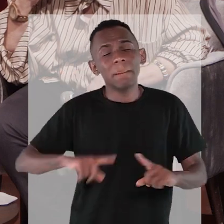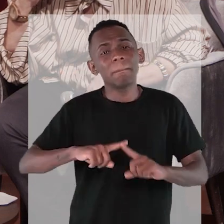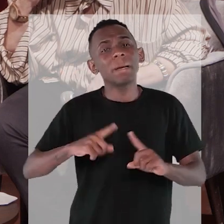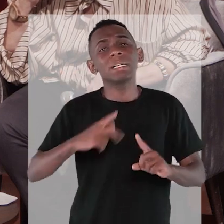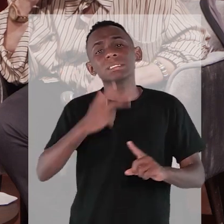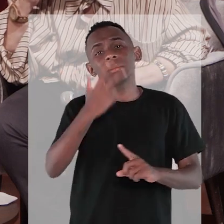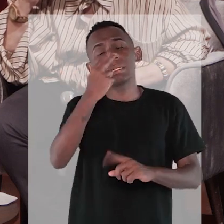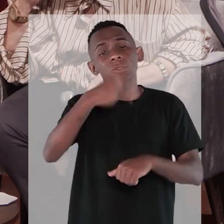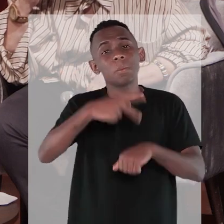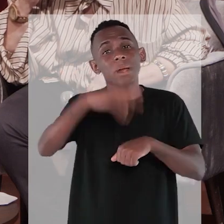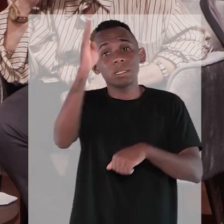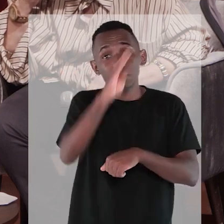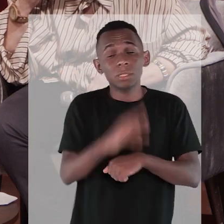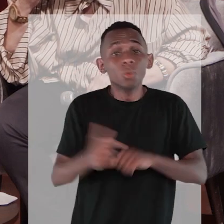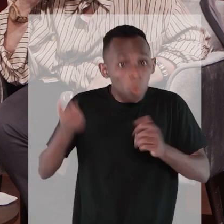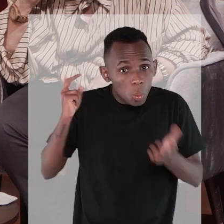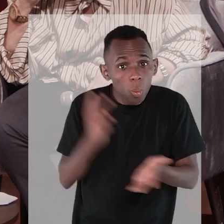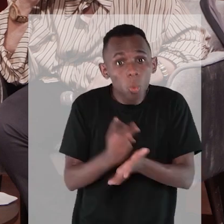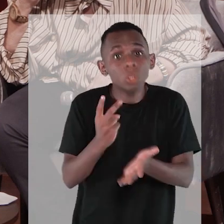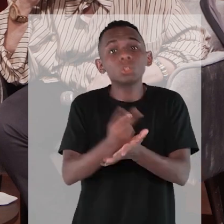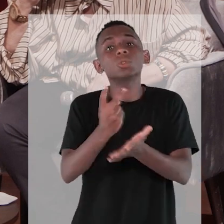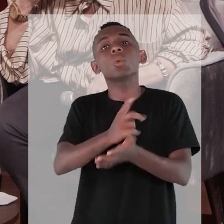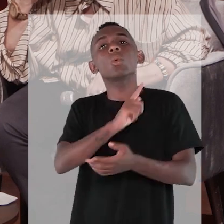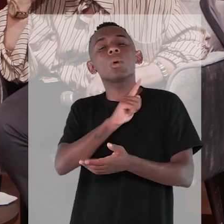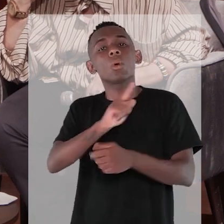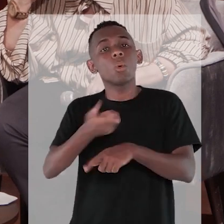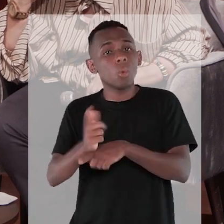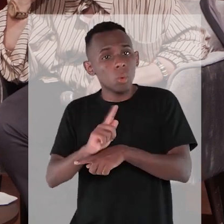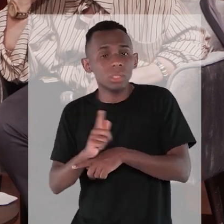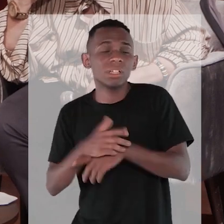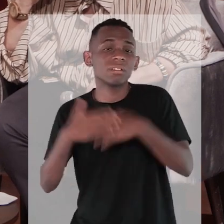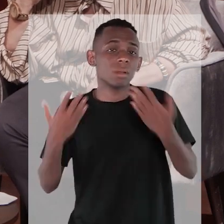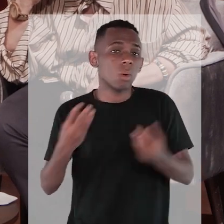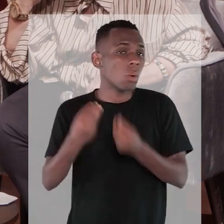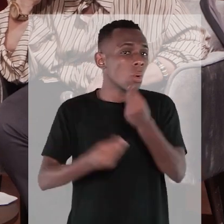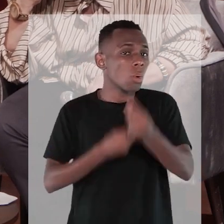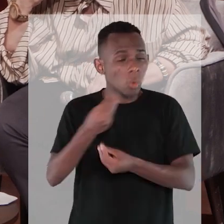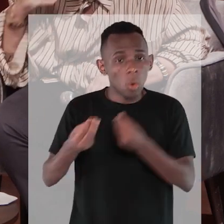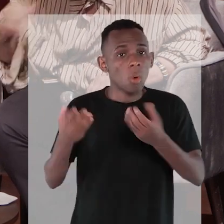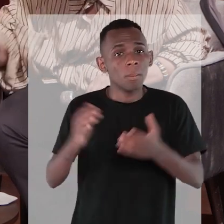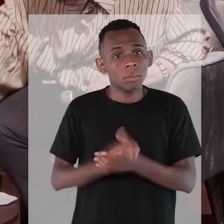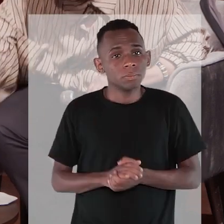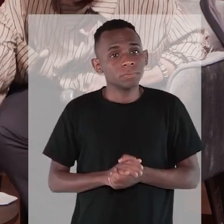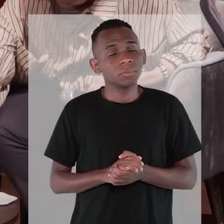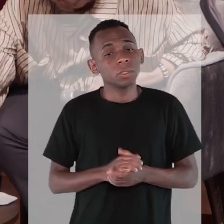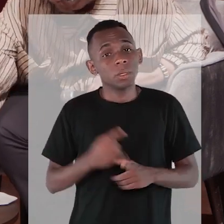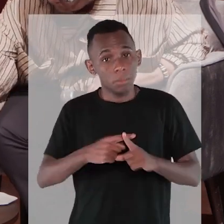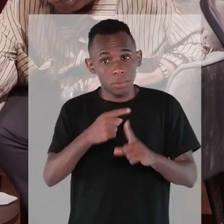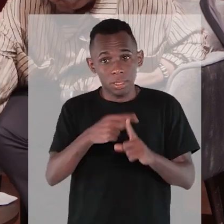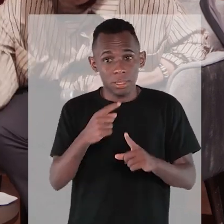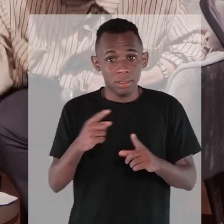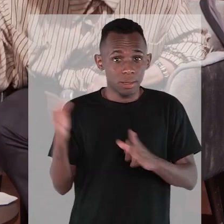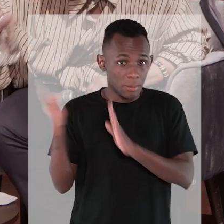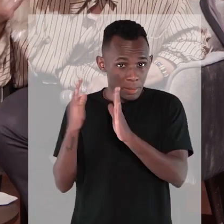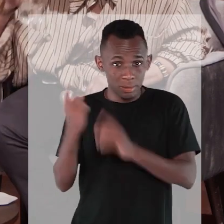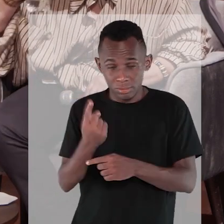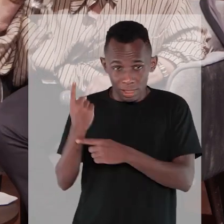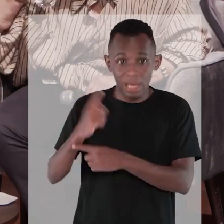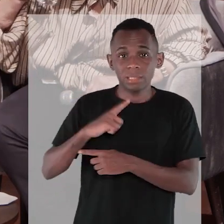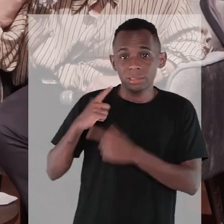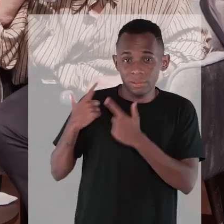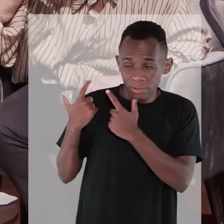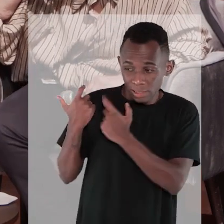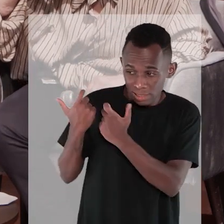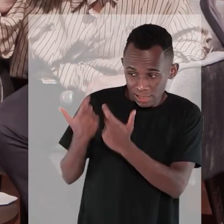penalizada continuamente. Nós vamos ter no nazismo uma experiência dessa e no fascismo com a guerra, né? Mas isso é uma